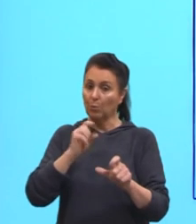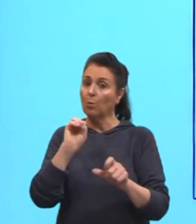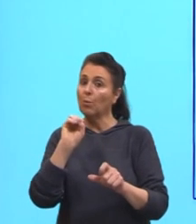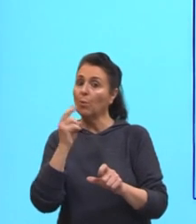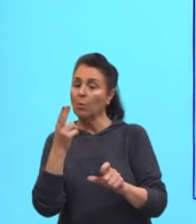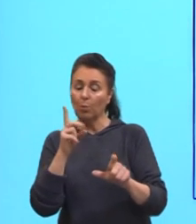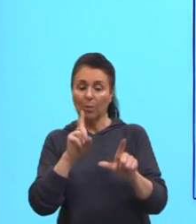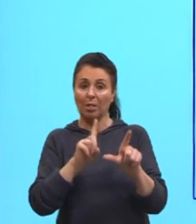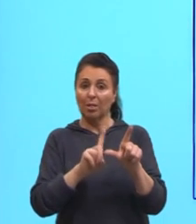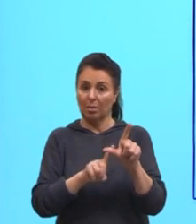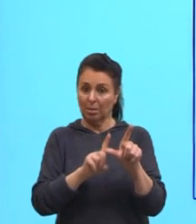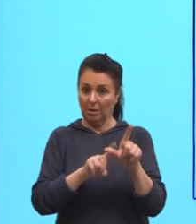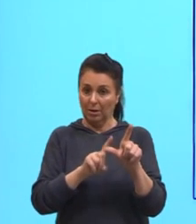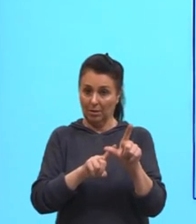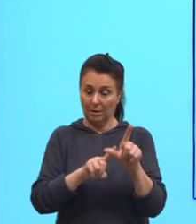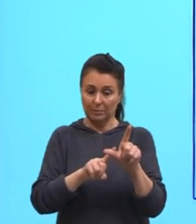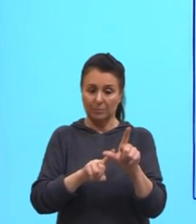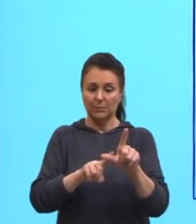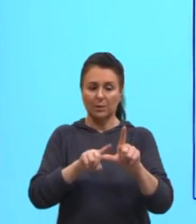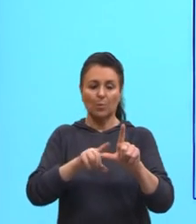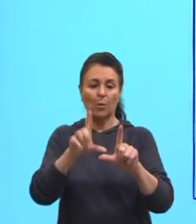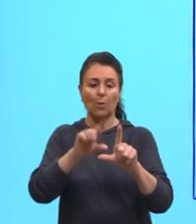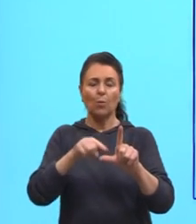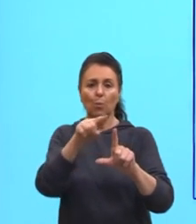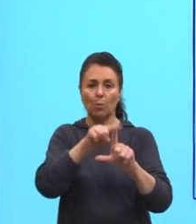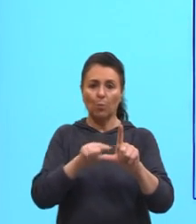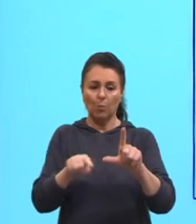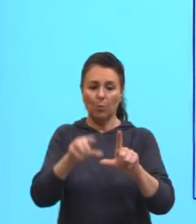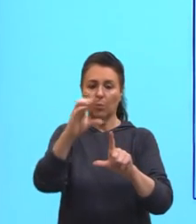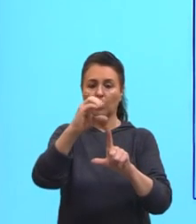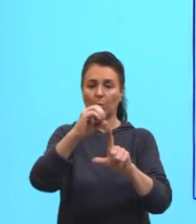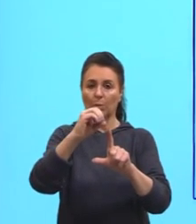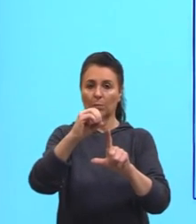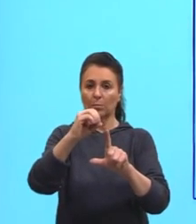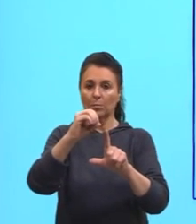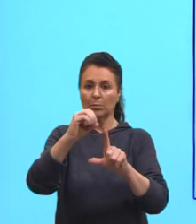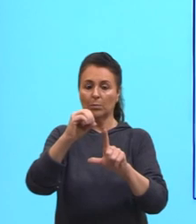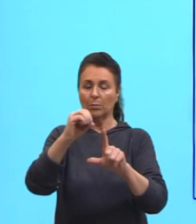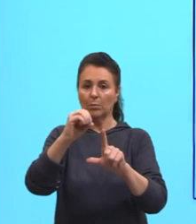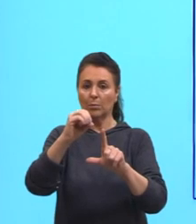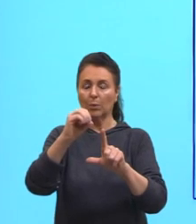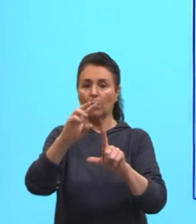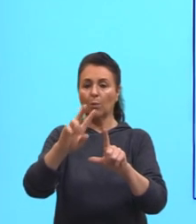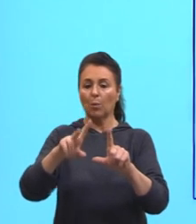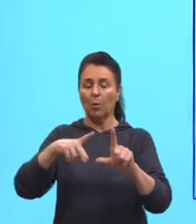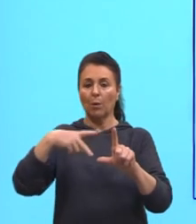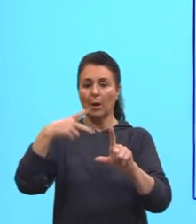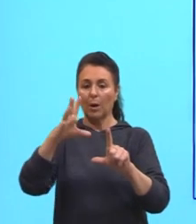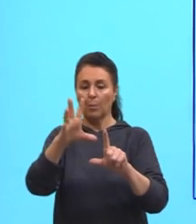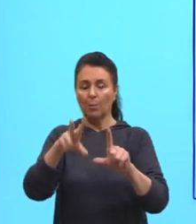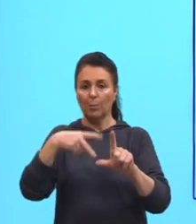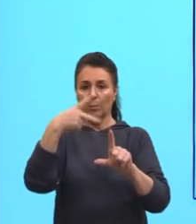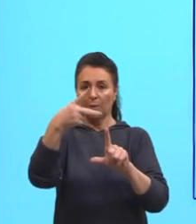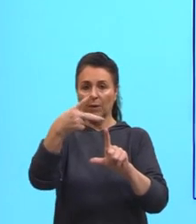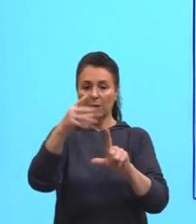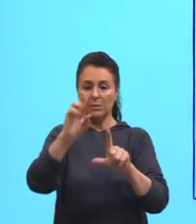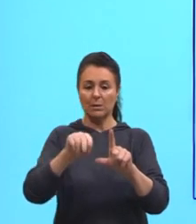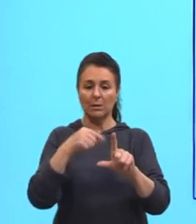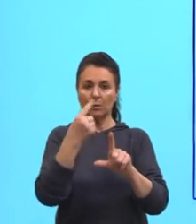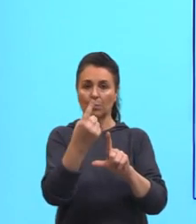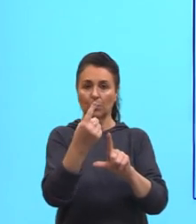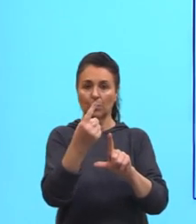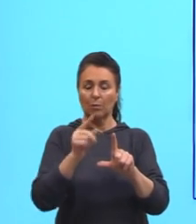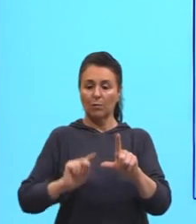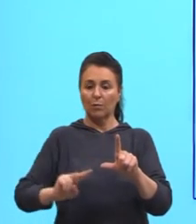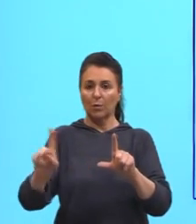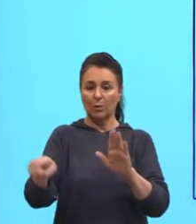letra né elevado a zero resulta sempre na potência um qualquer valor positivo ou negativo